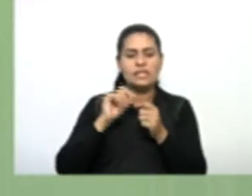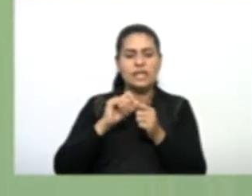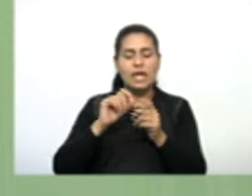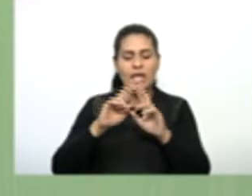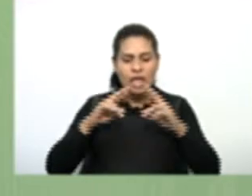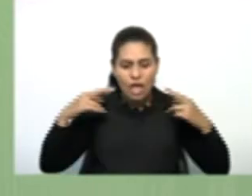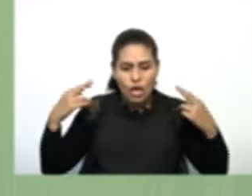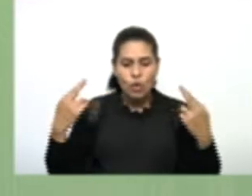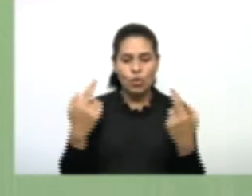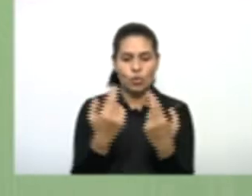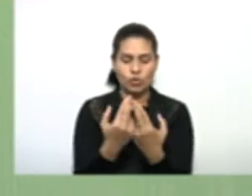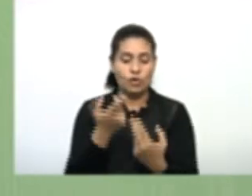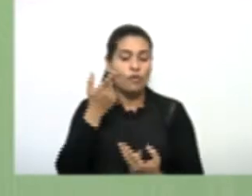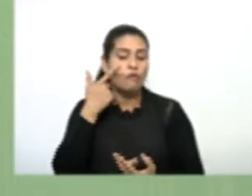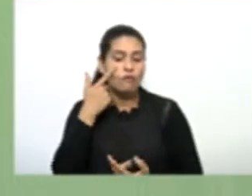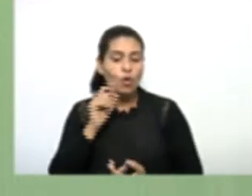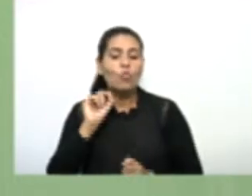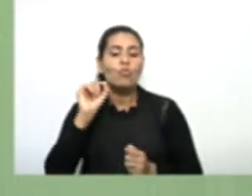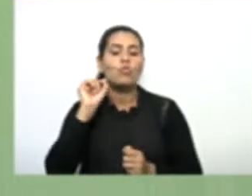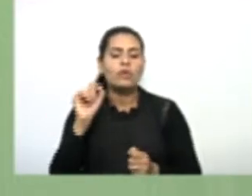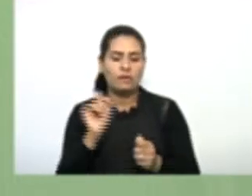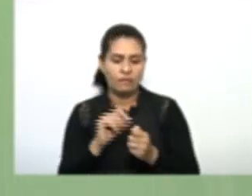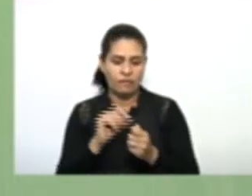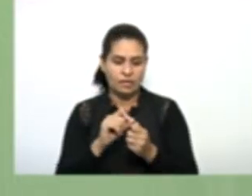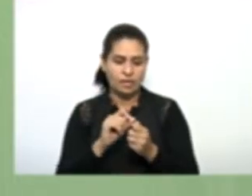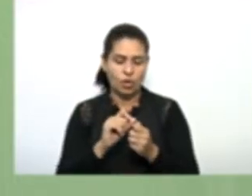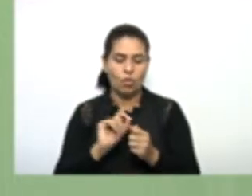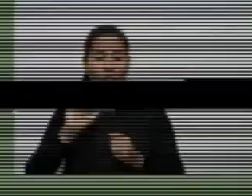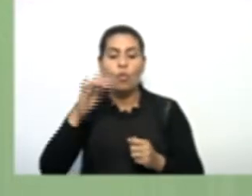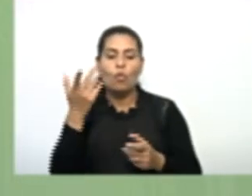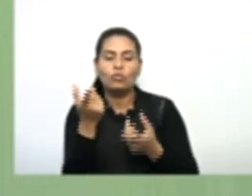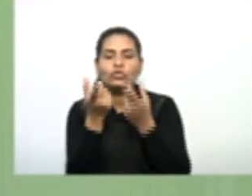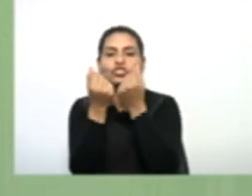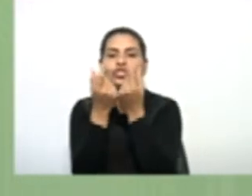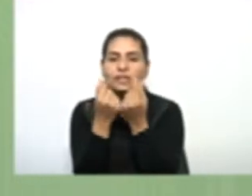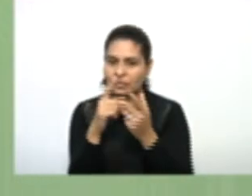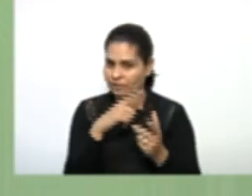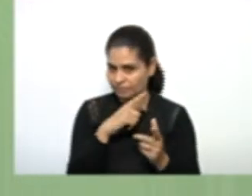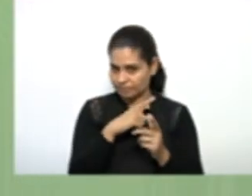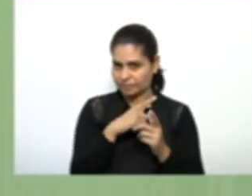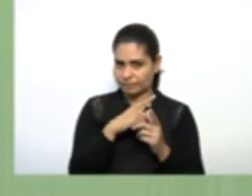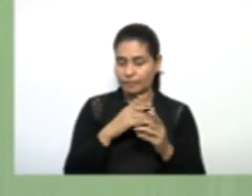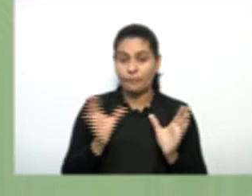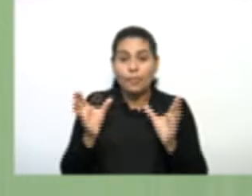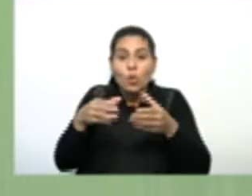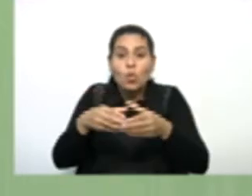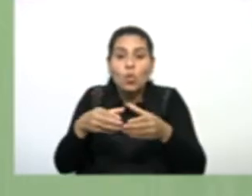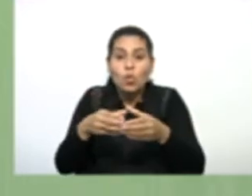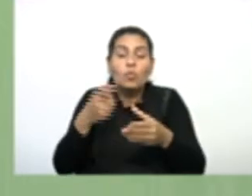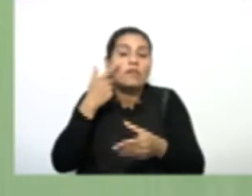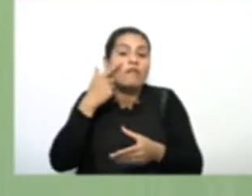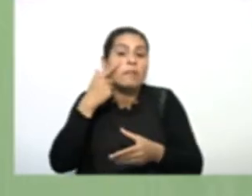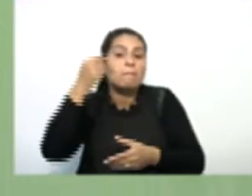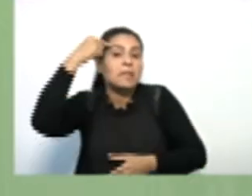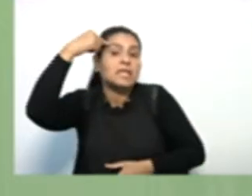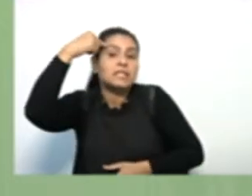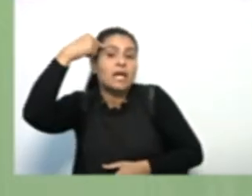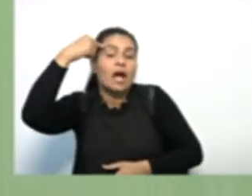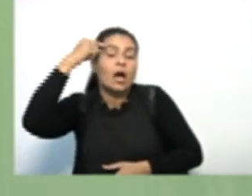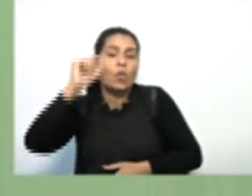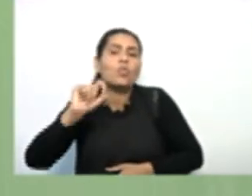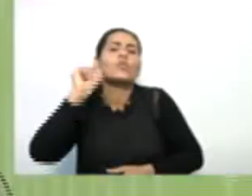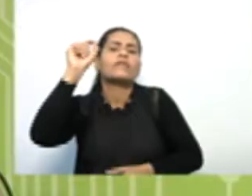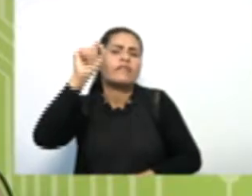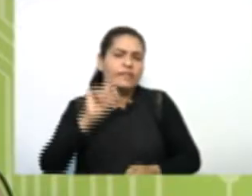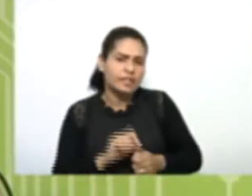em assembleia, definido de forma coletiva. Então, a gente entende aqui, mais uma vez,